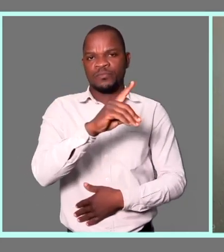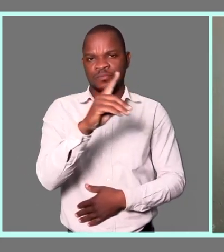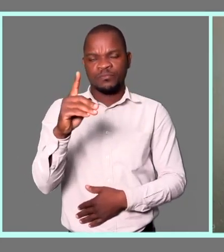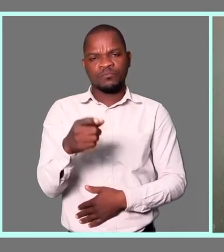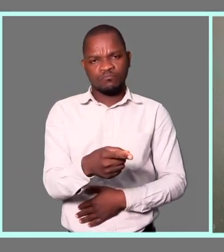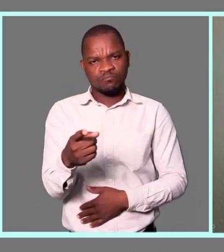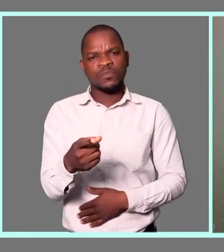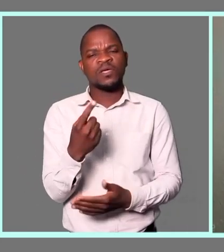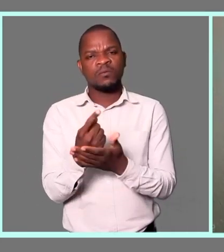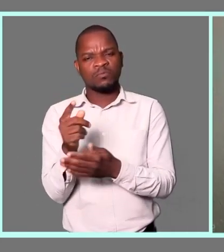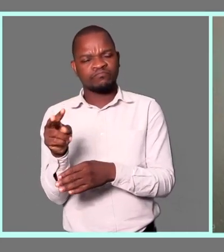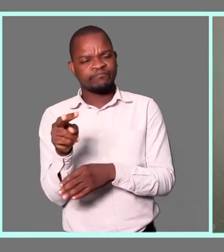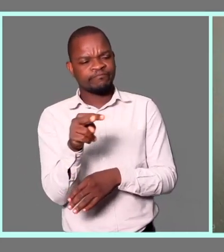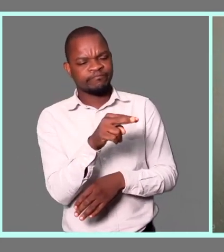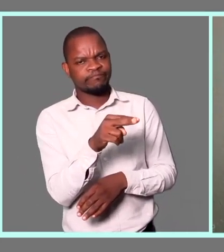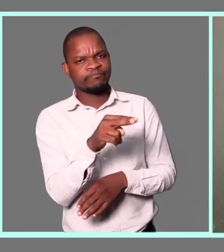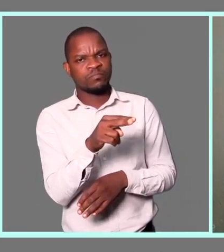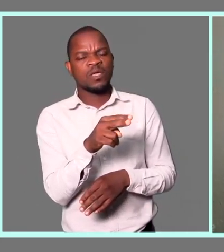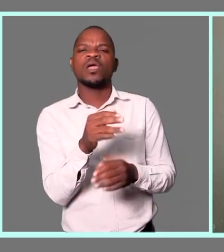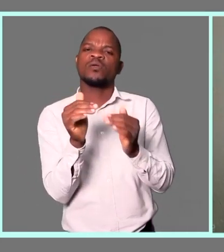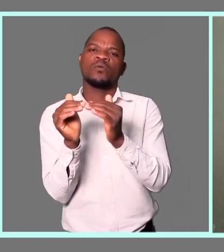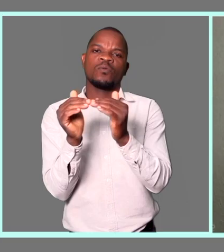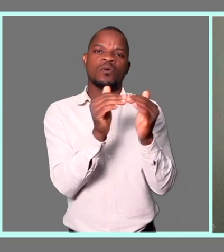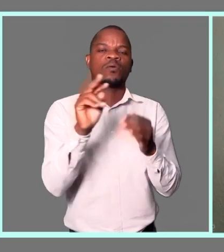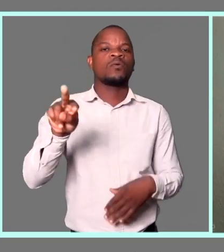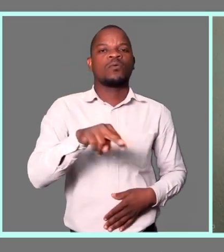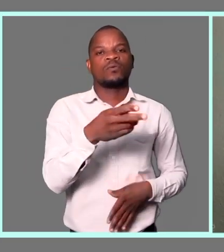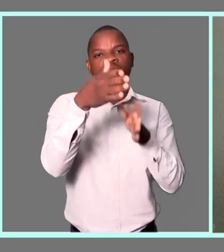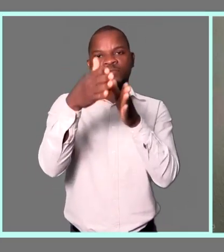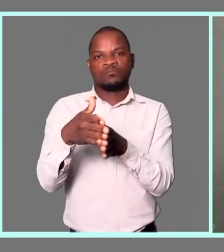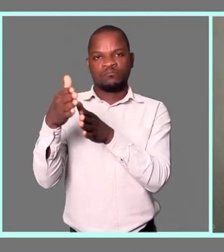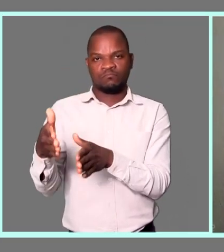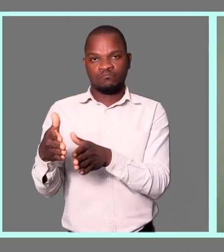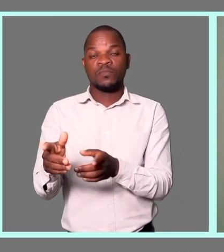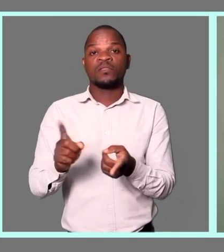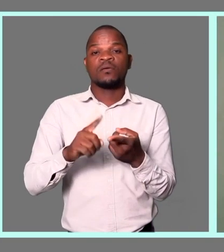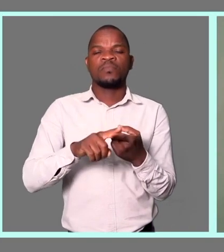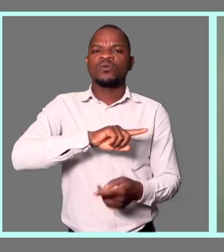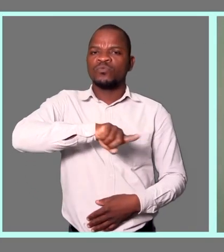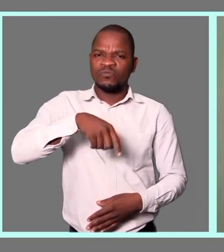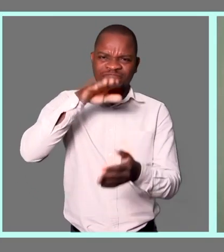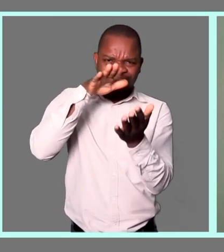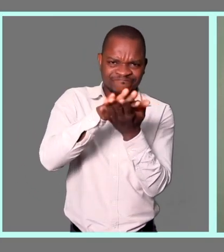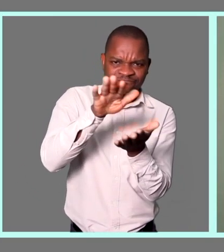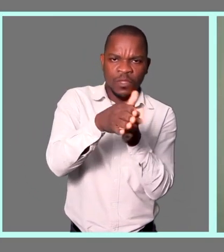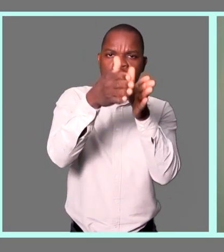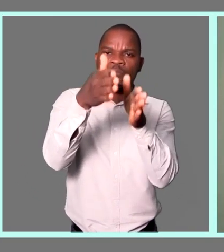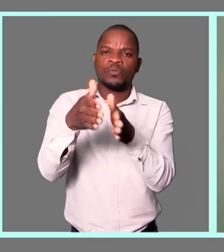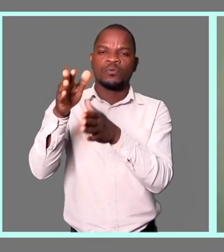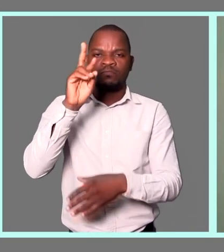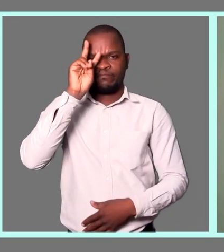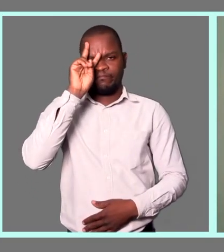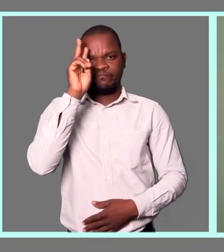deficiência seja olhada como os outros. Temos que chamar a